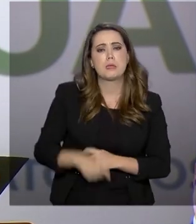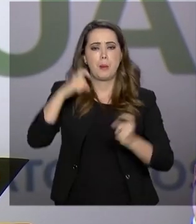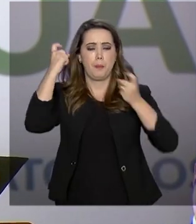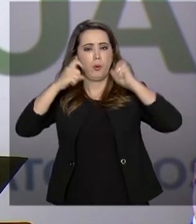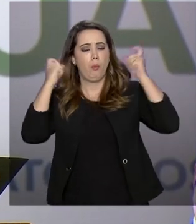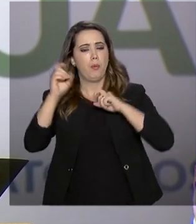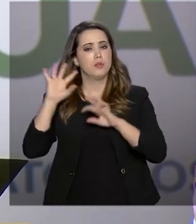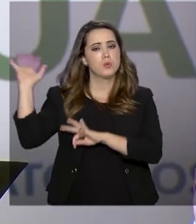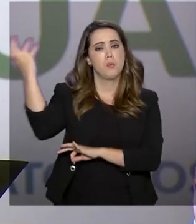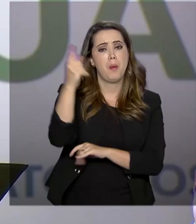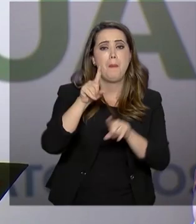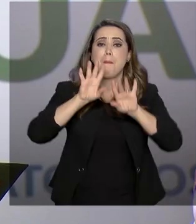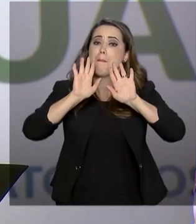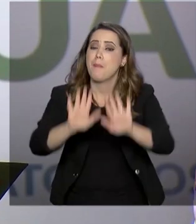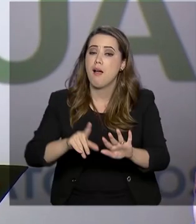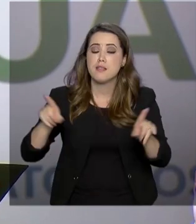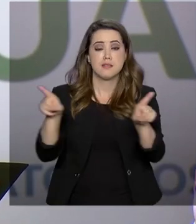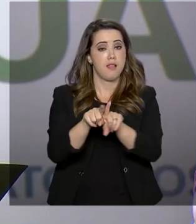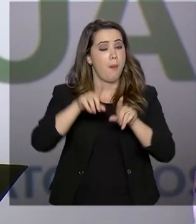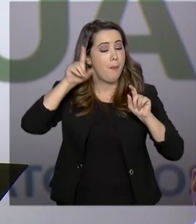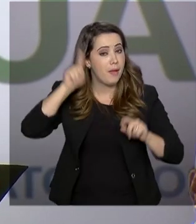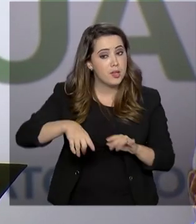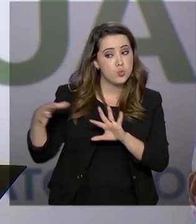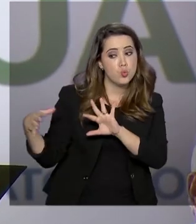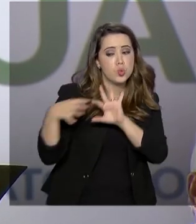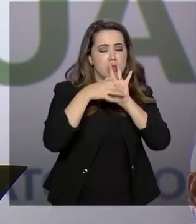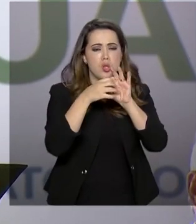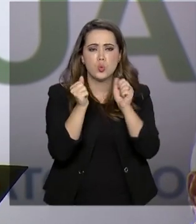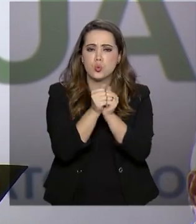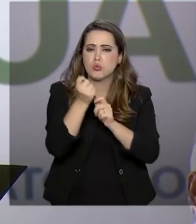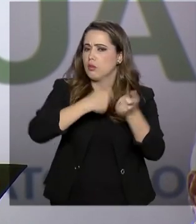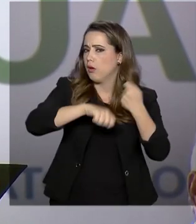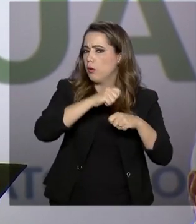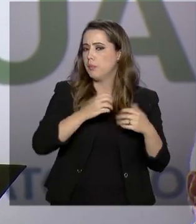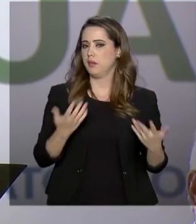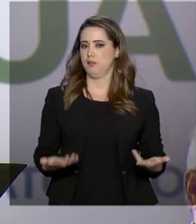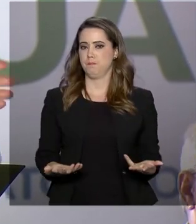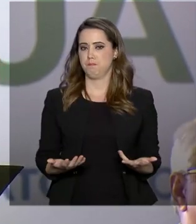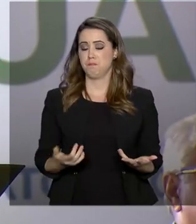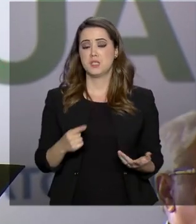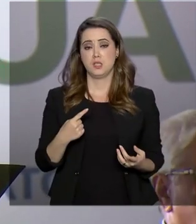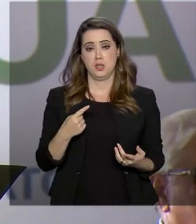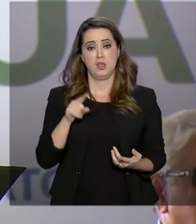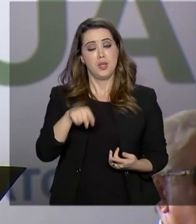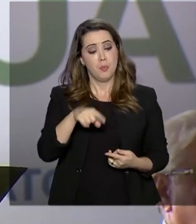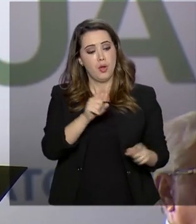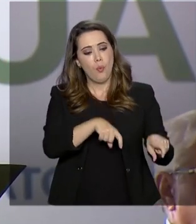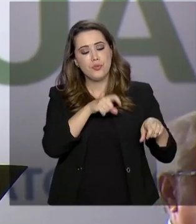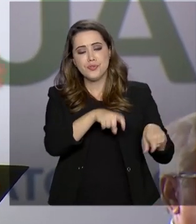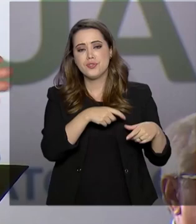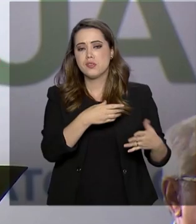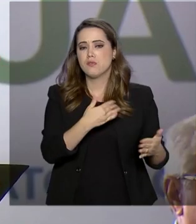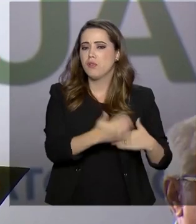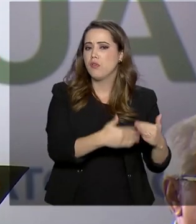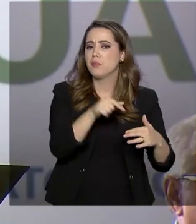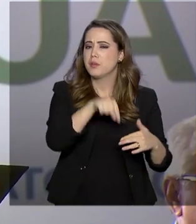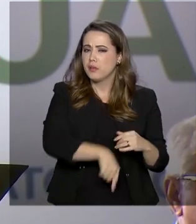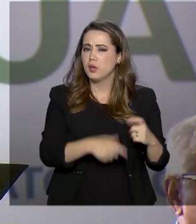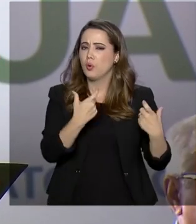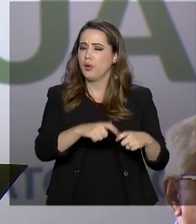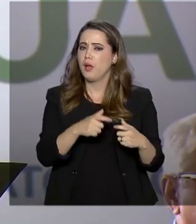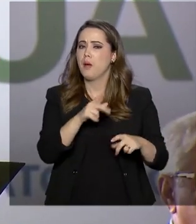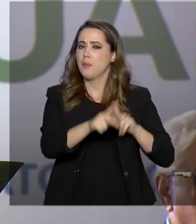mas também perfeitamente casado com a economia porque desenvolve na região que o povo precisa